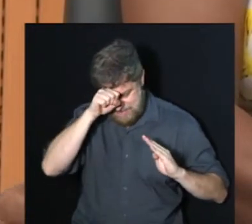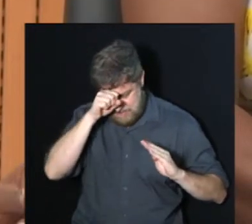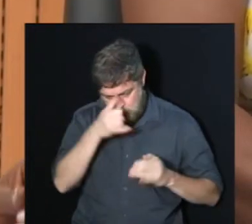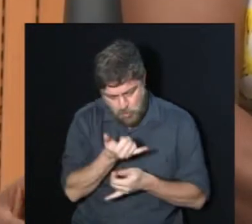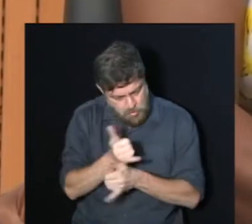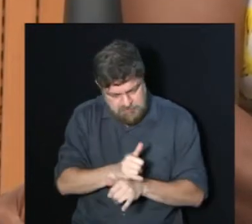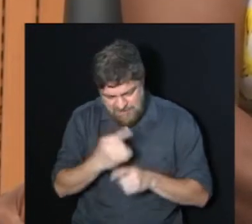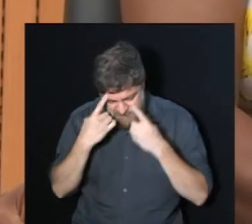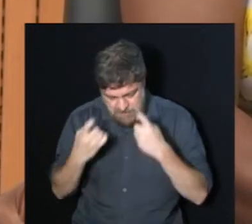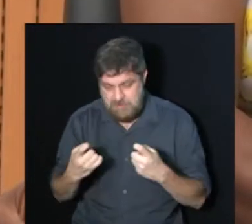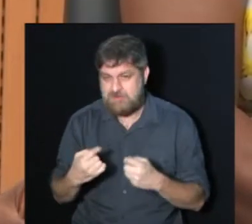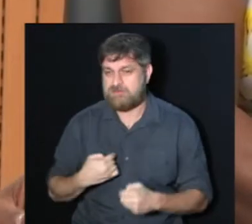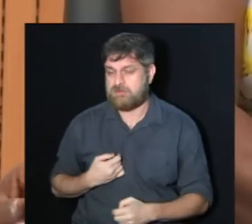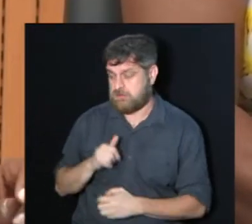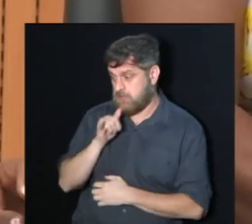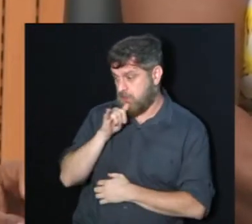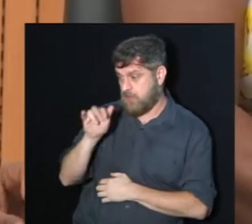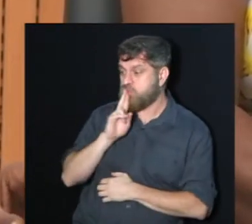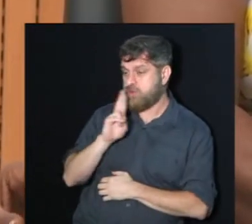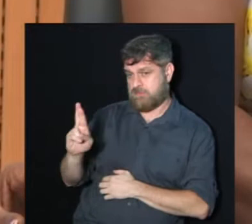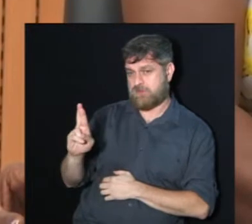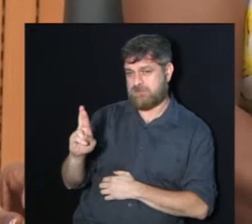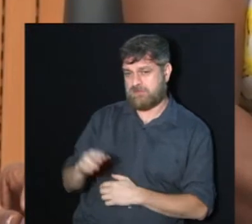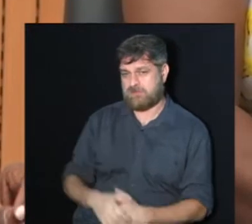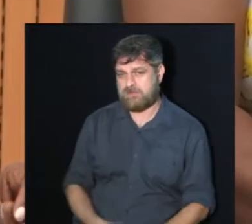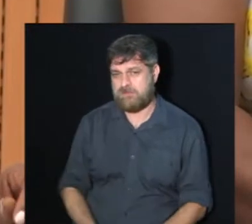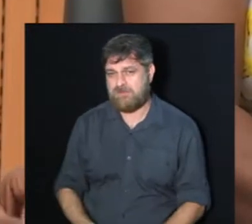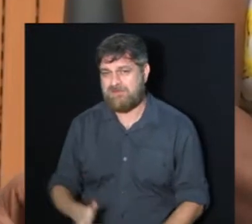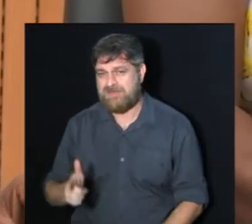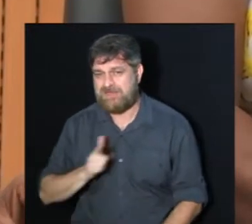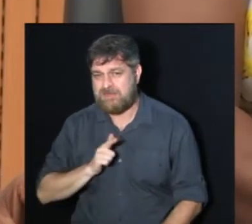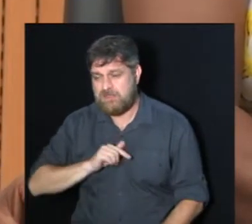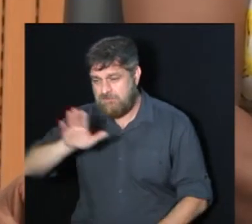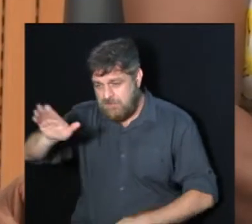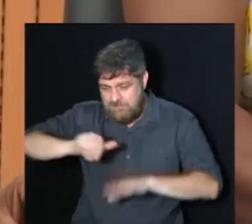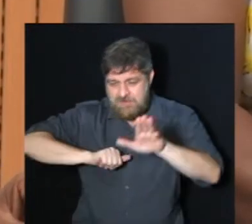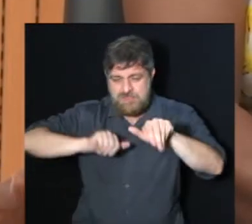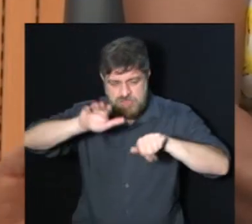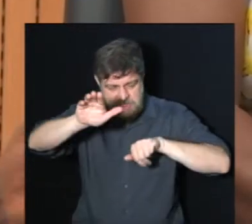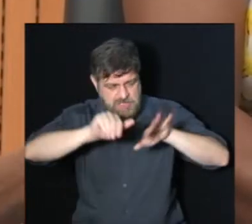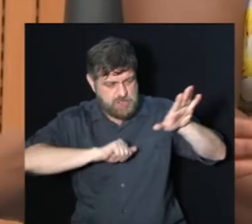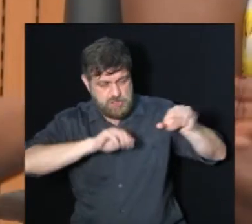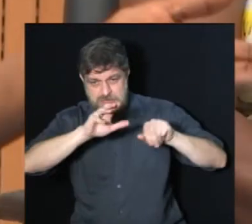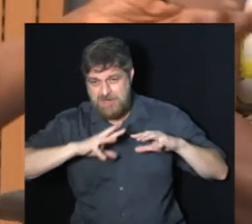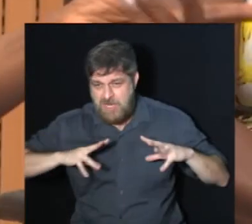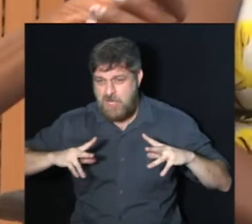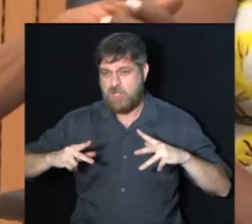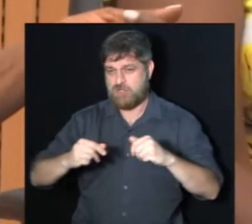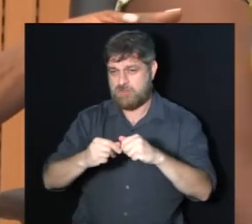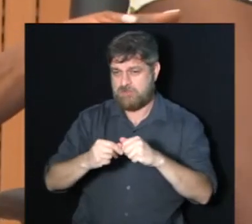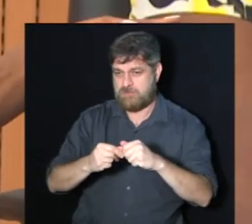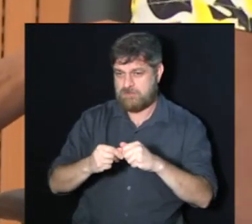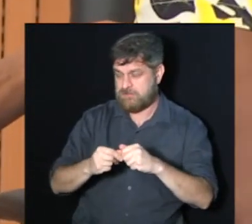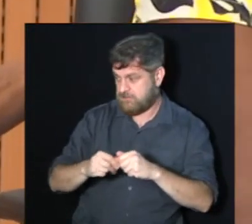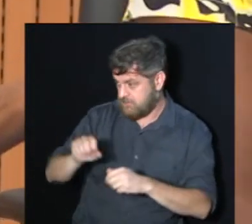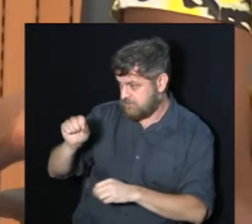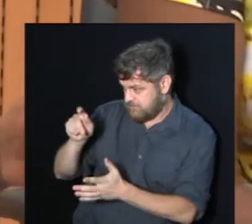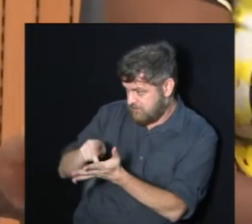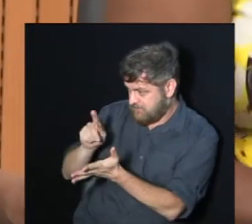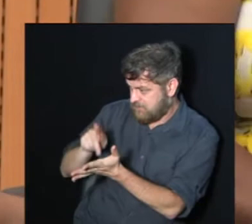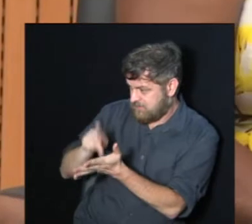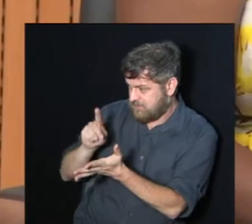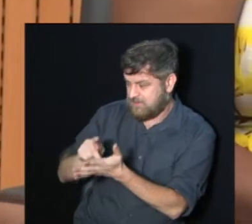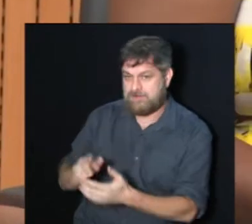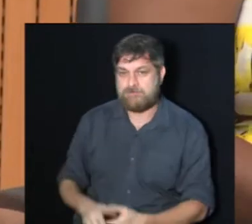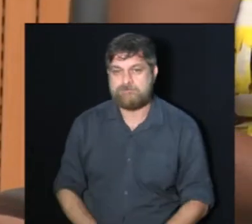aí eu até falei para ela assim, Ana Paula, você vai conseguir trazer todo mundo? Eu falei isso para você, não foi? Mãe Dango, eu